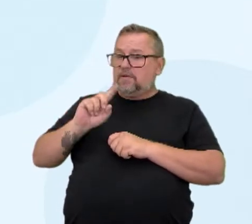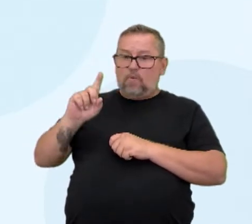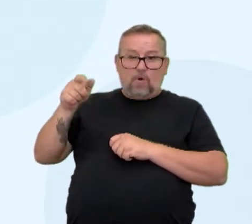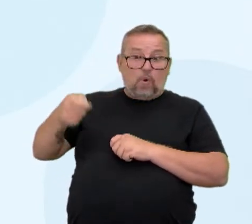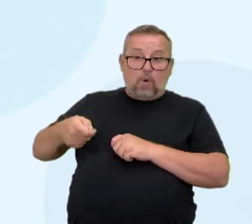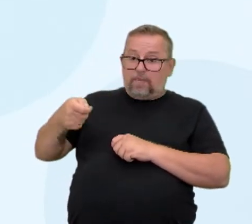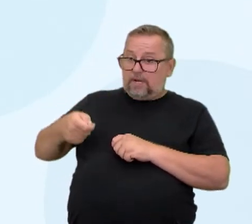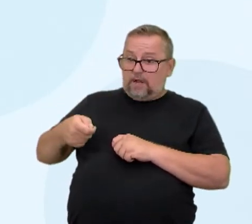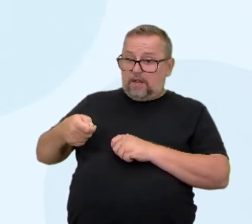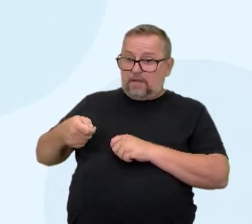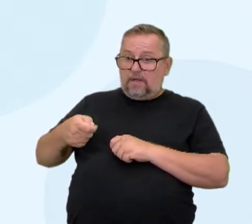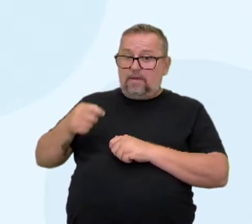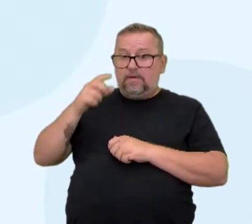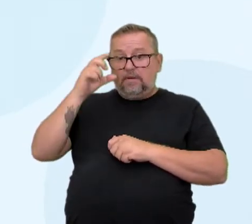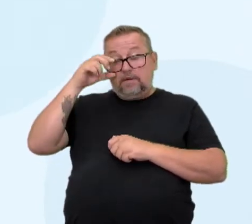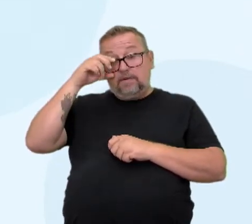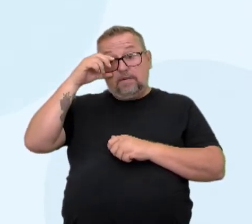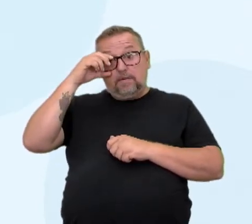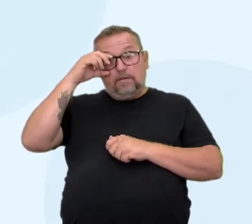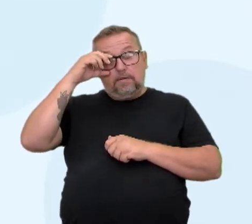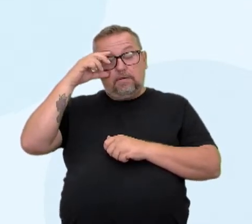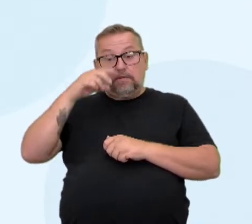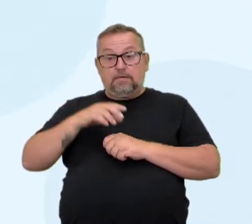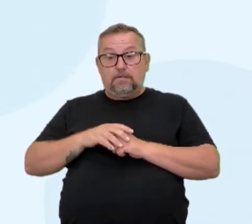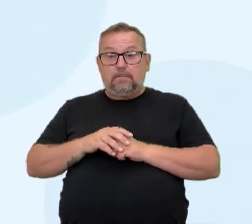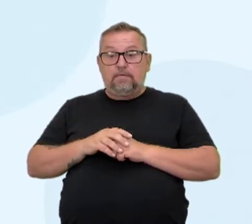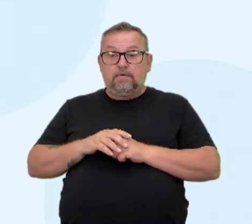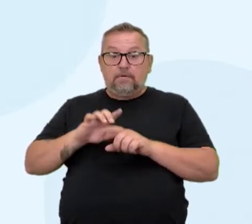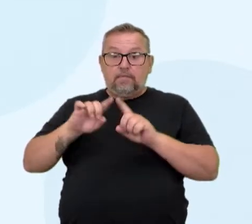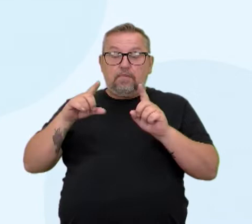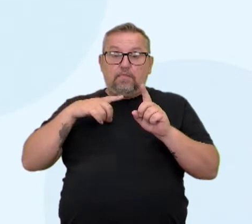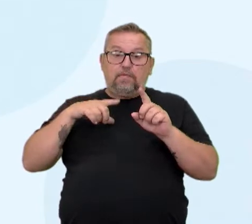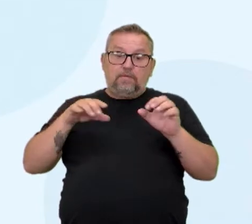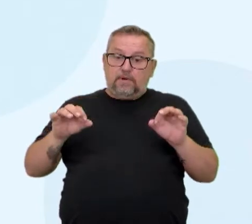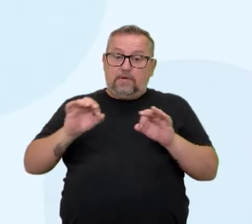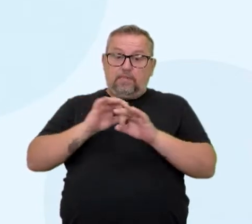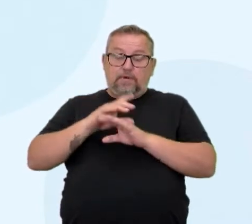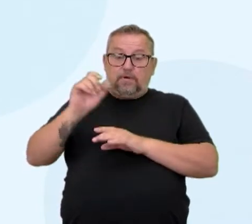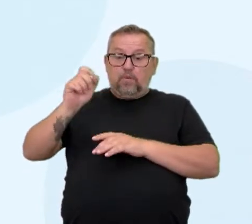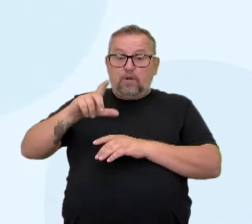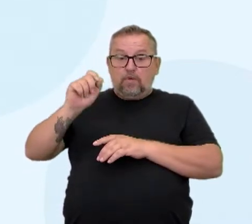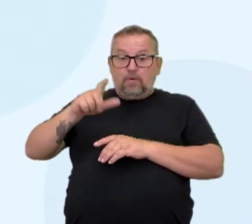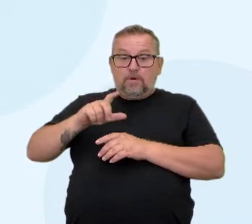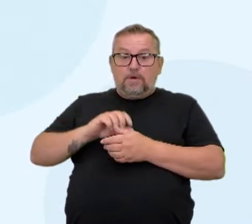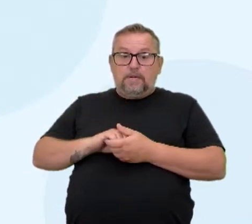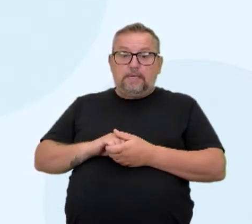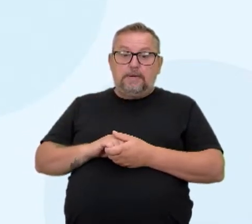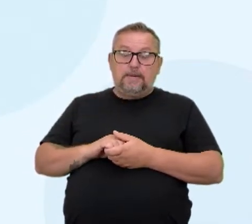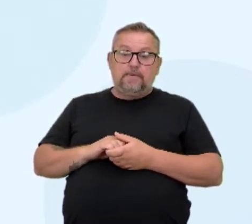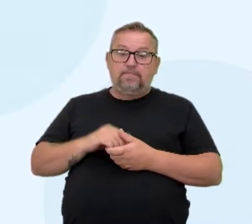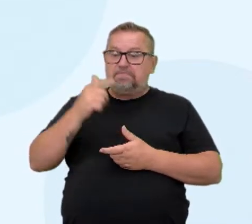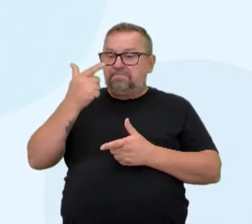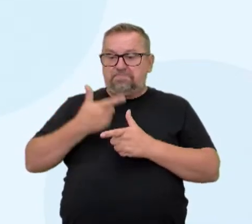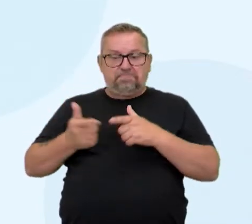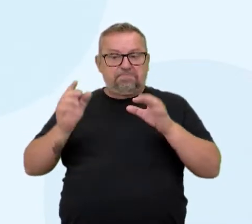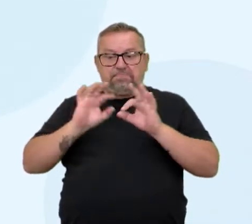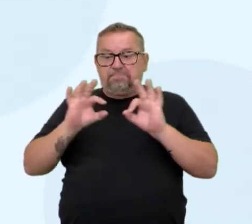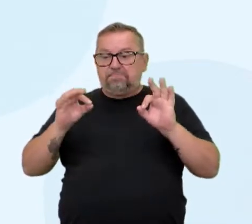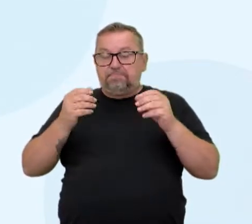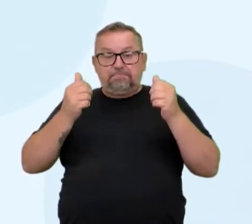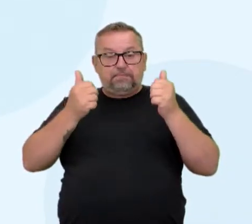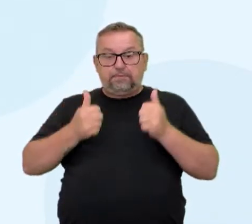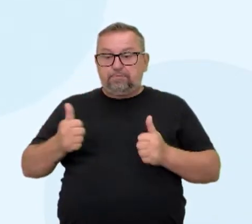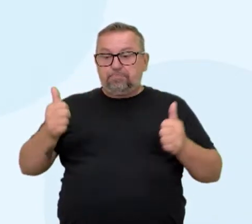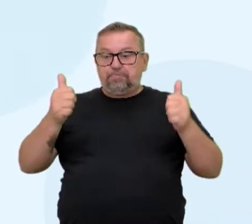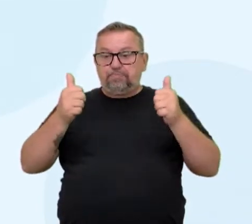são obrigadas, foi isso que eu falei. Pode ser que o seu termine aqui. E não tem problema, tá tudo bem. Então,